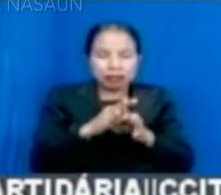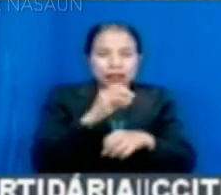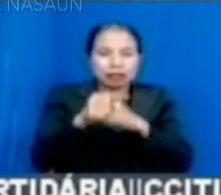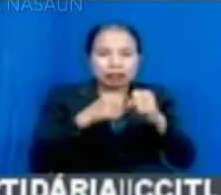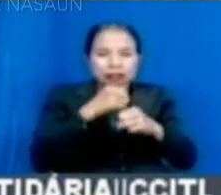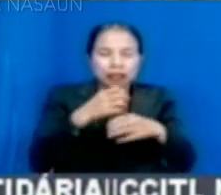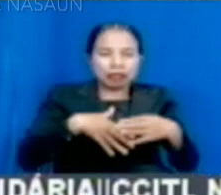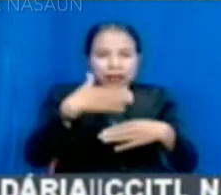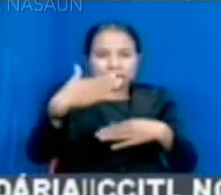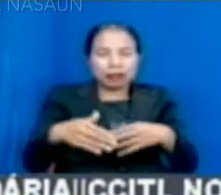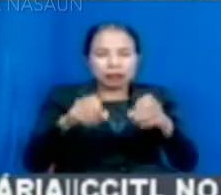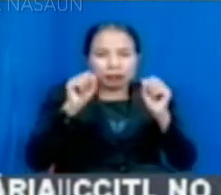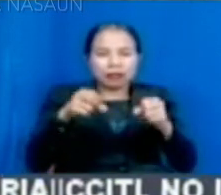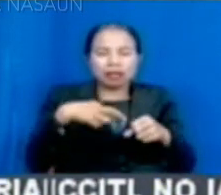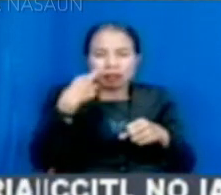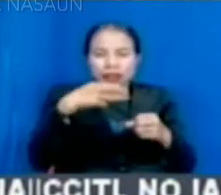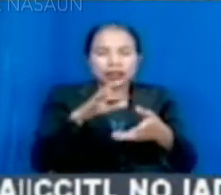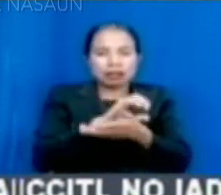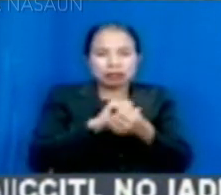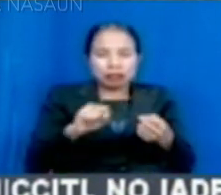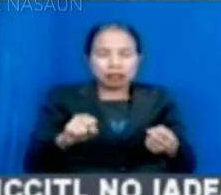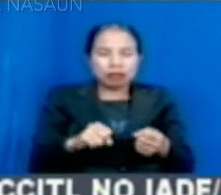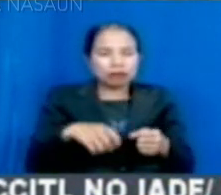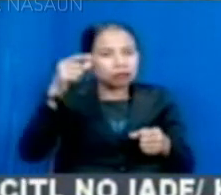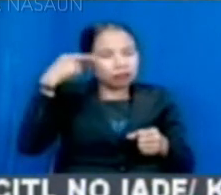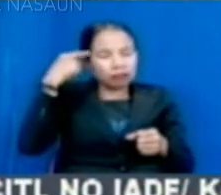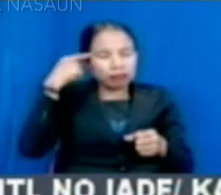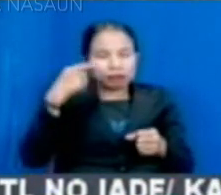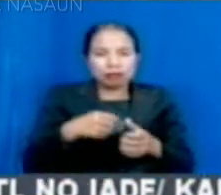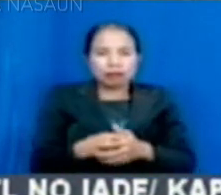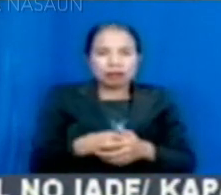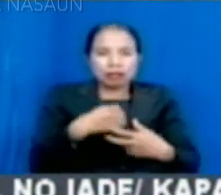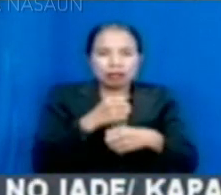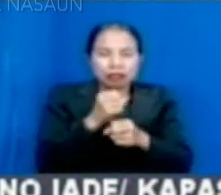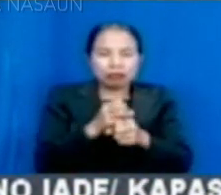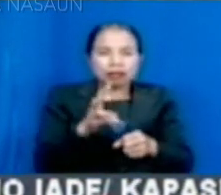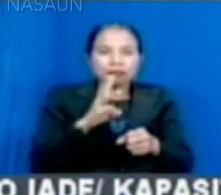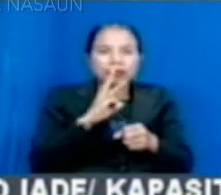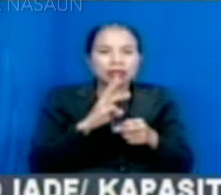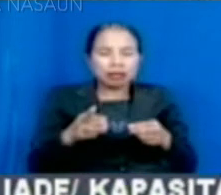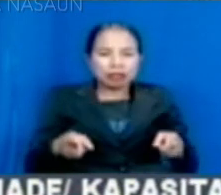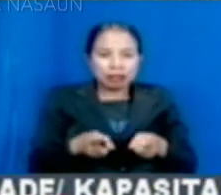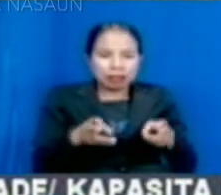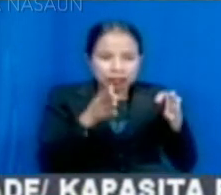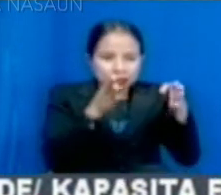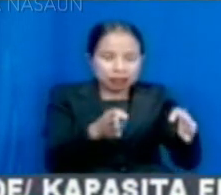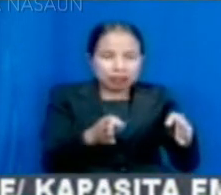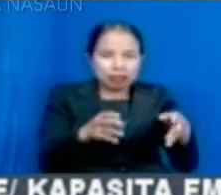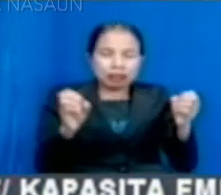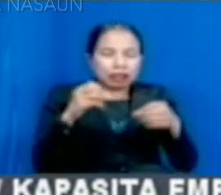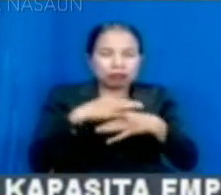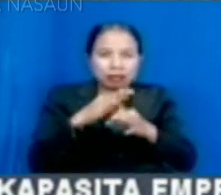uimai bele natar bahutu iyo gubernur hal tua irigasi mas kuan ula